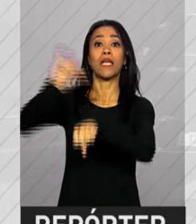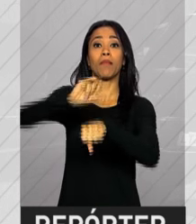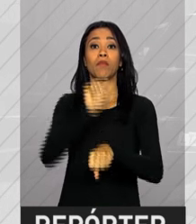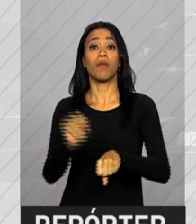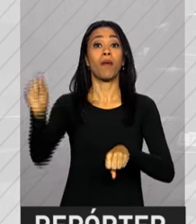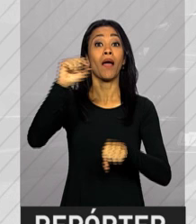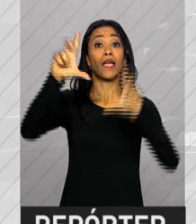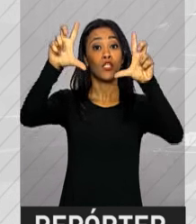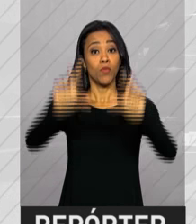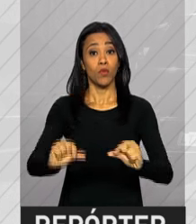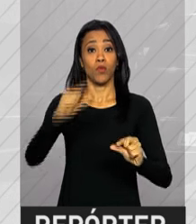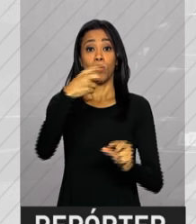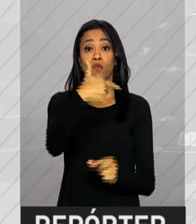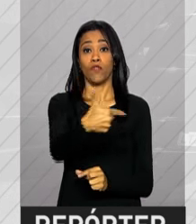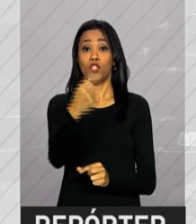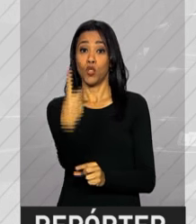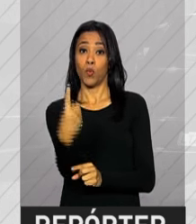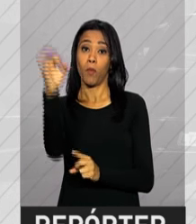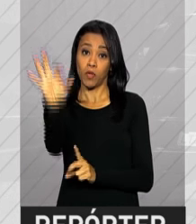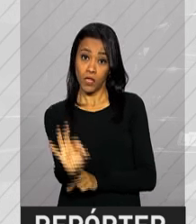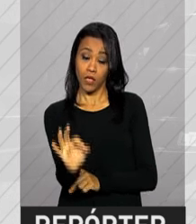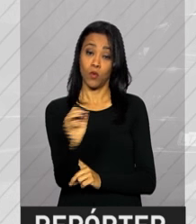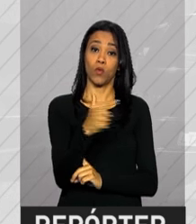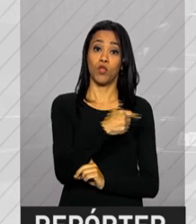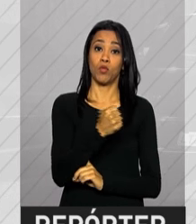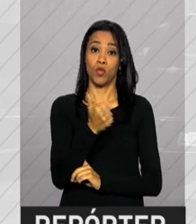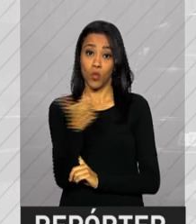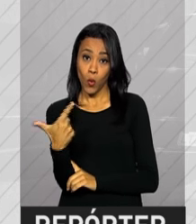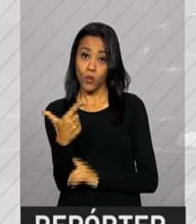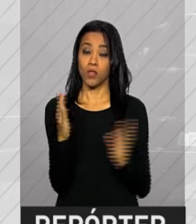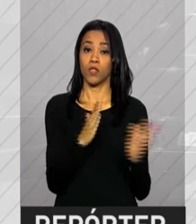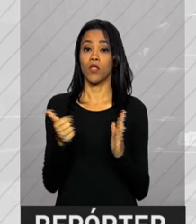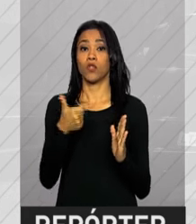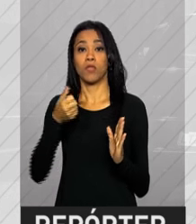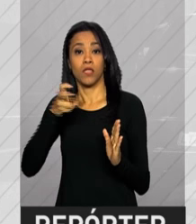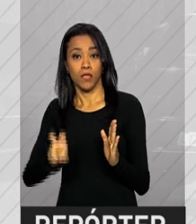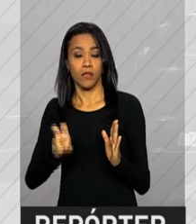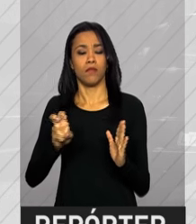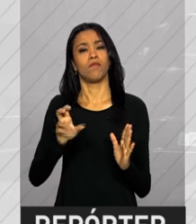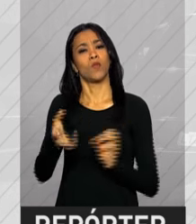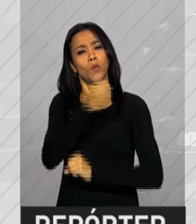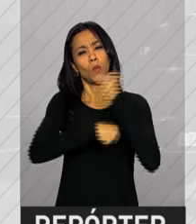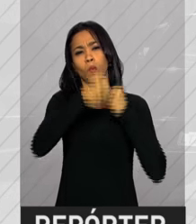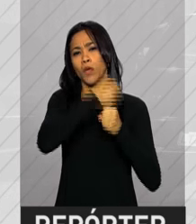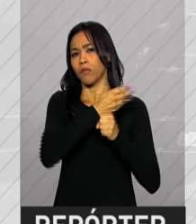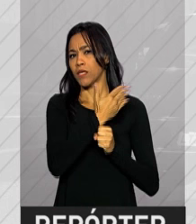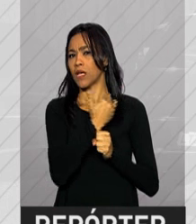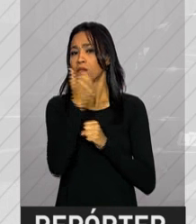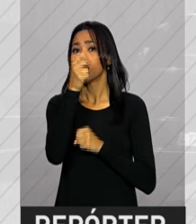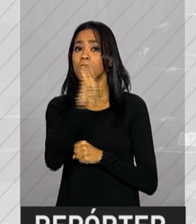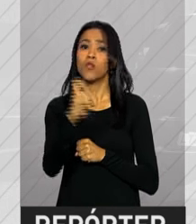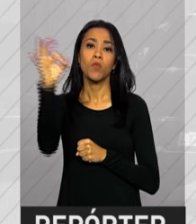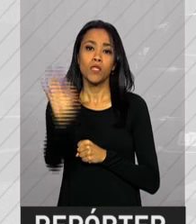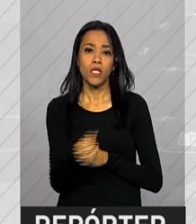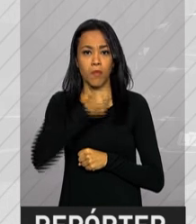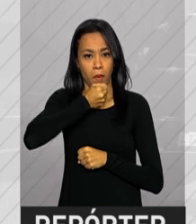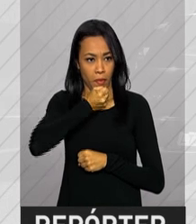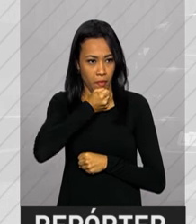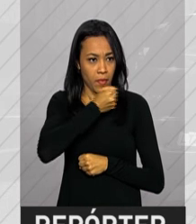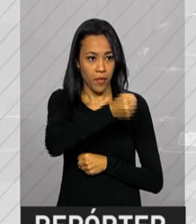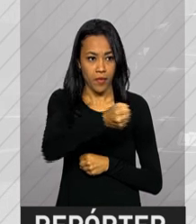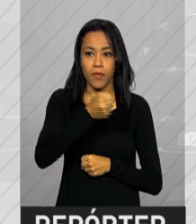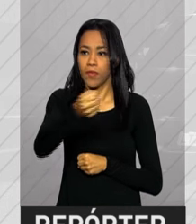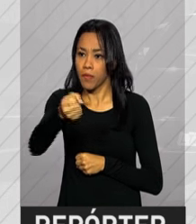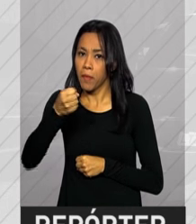caiu 21,5% entre 2012 e 2015. No ano passado, 5% dos entrevistados admitiam